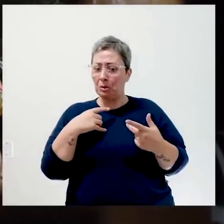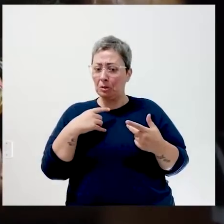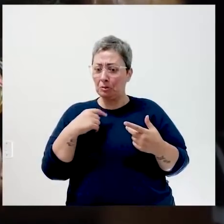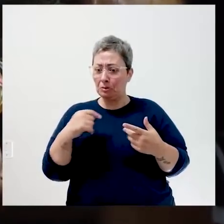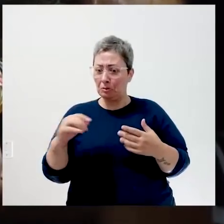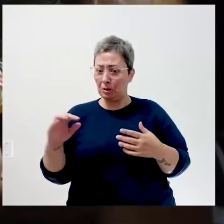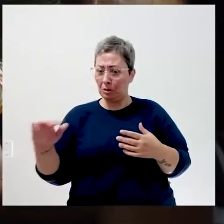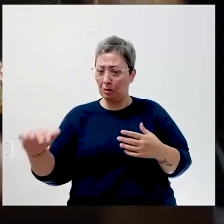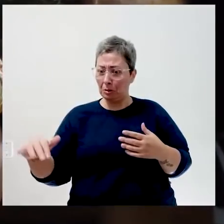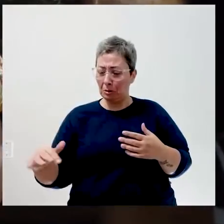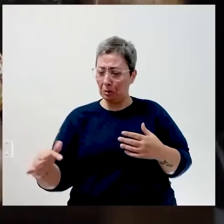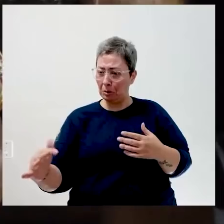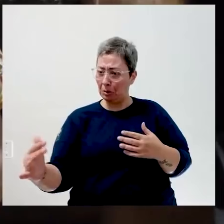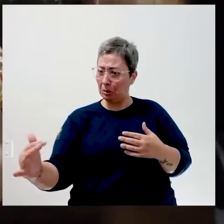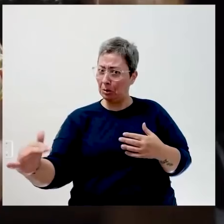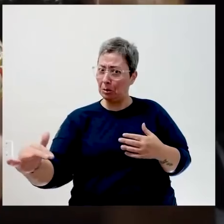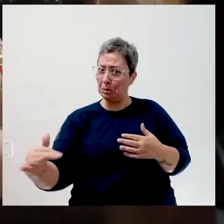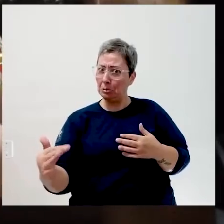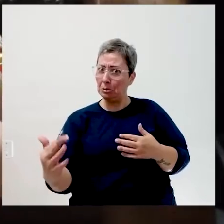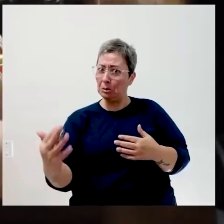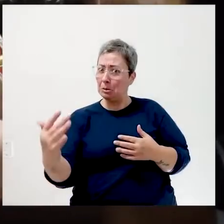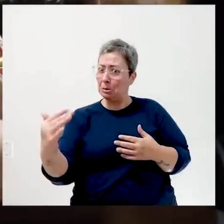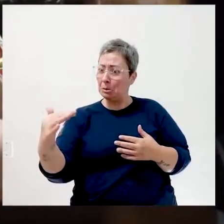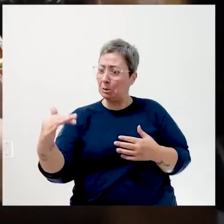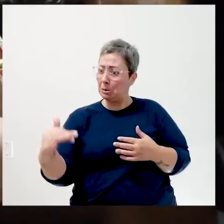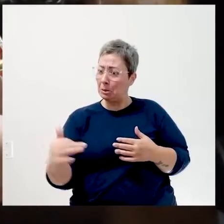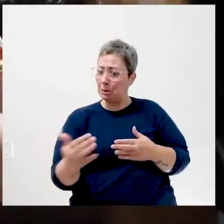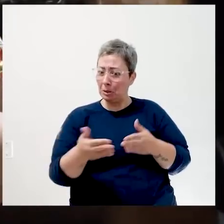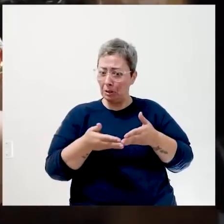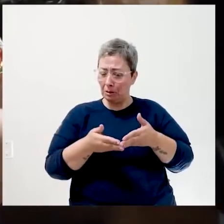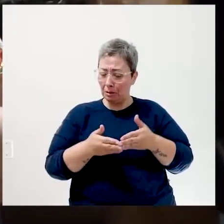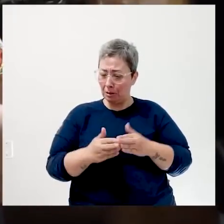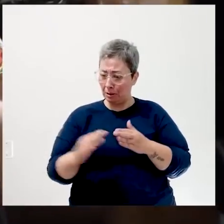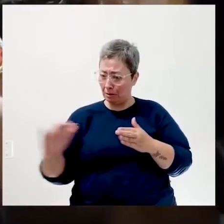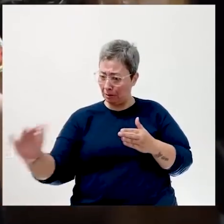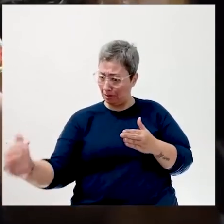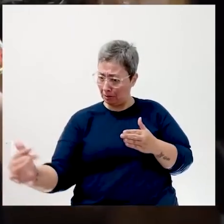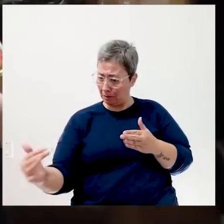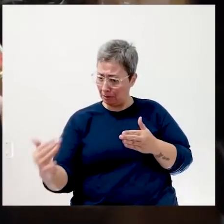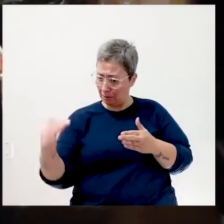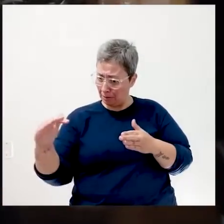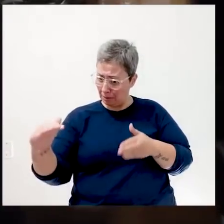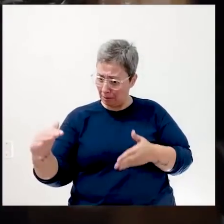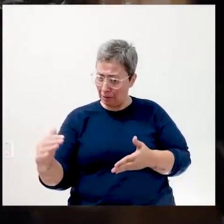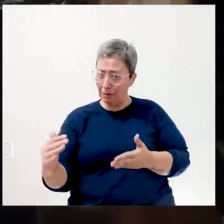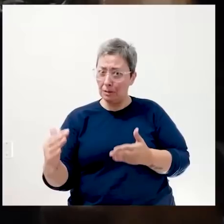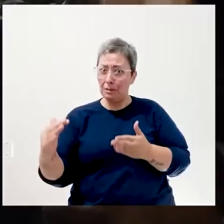que vinha chegando, se aproximando da canoa.